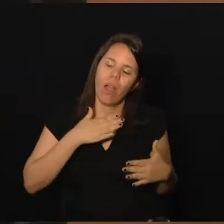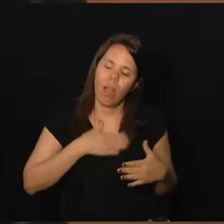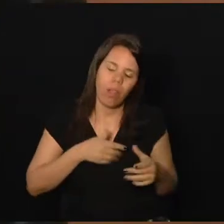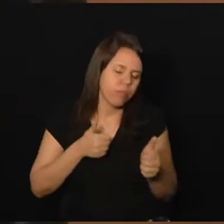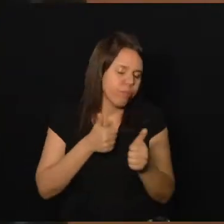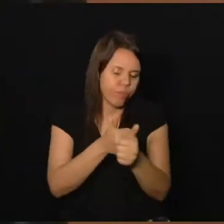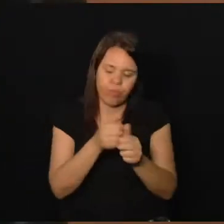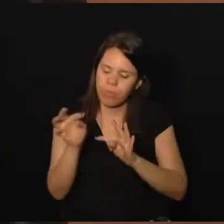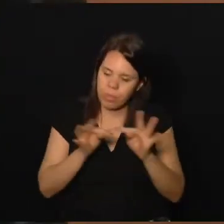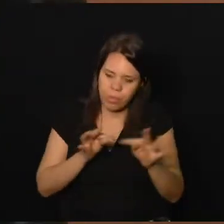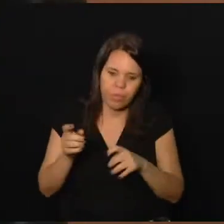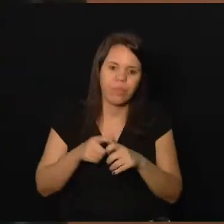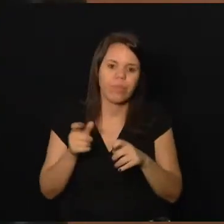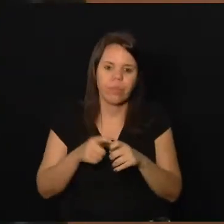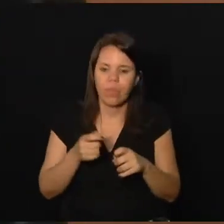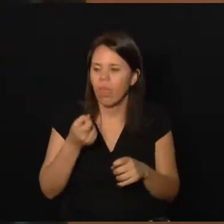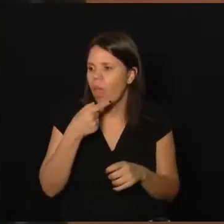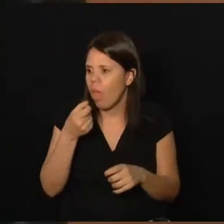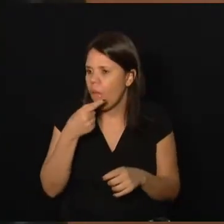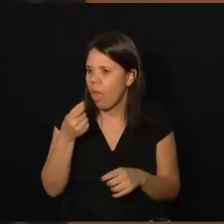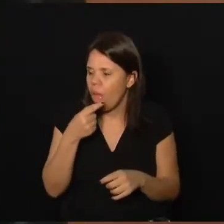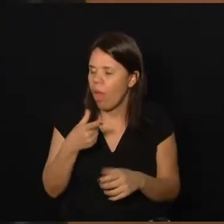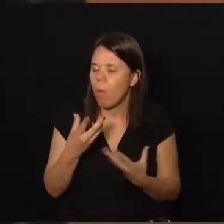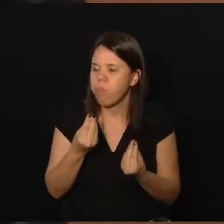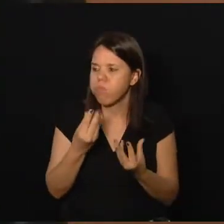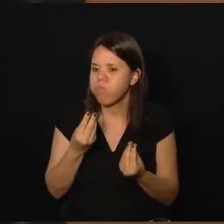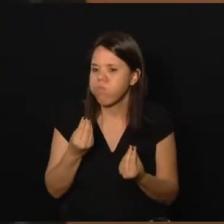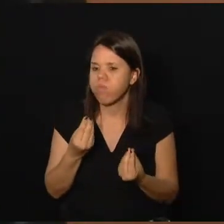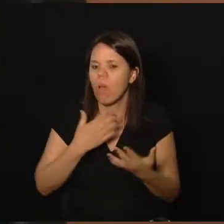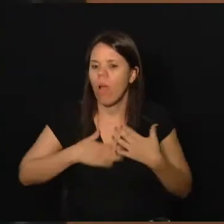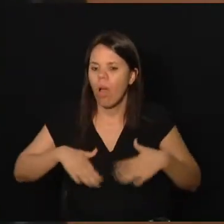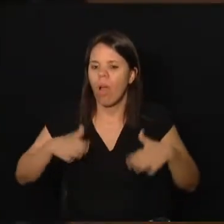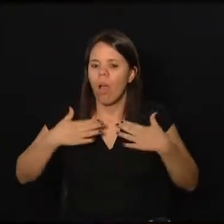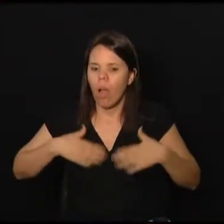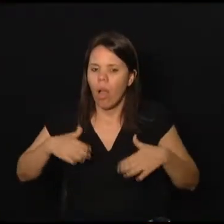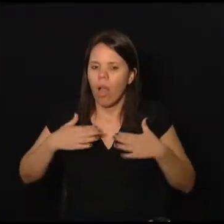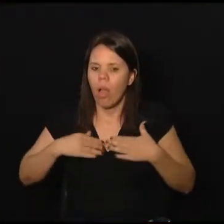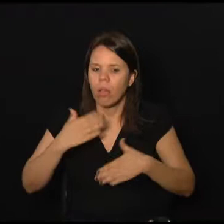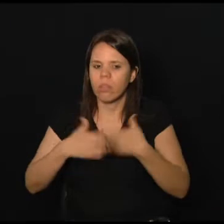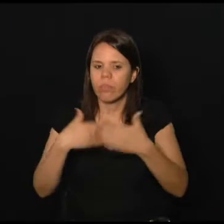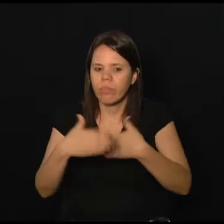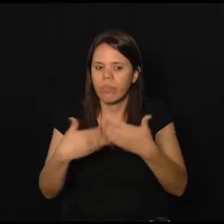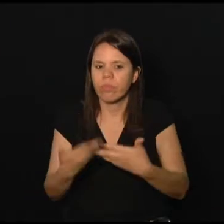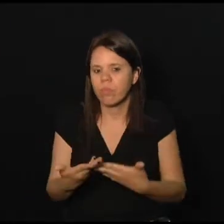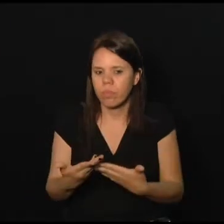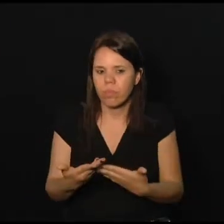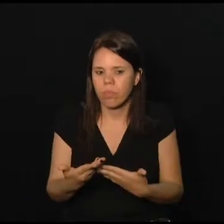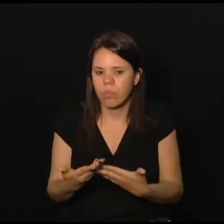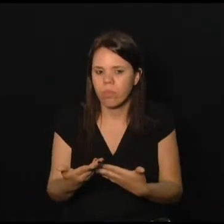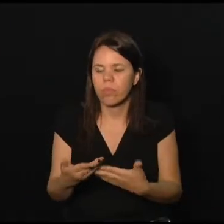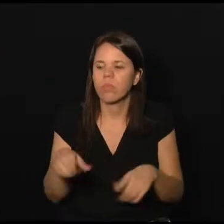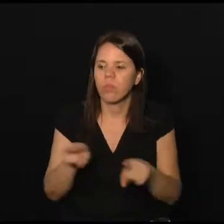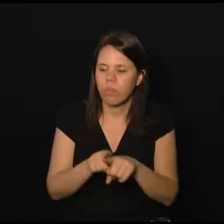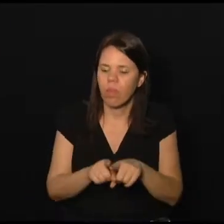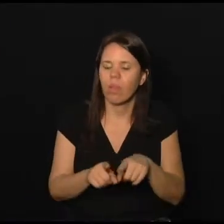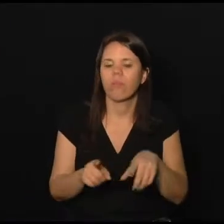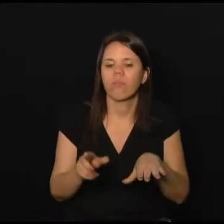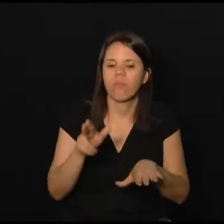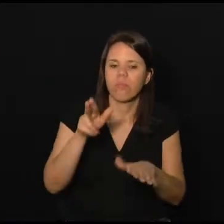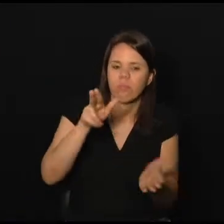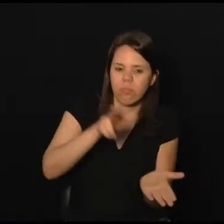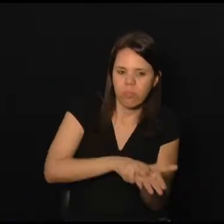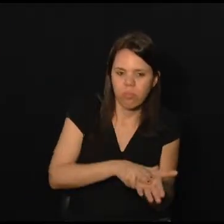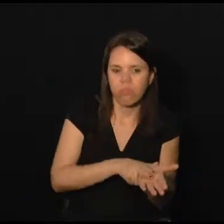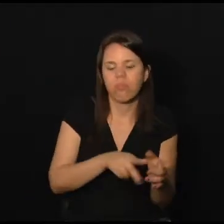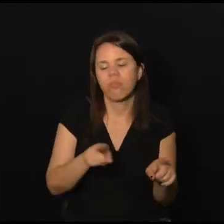médico e toma remédios de uma vez, um monte de uma vez, passa por processos, acaba até indo ser internado, toma